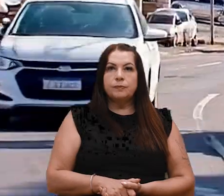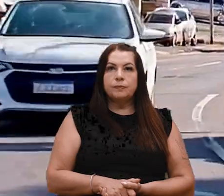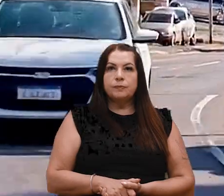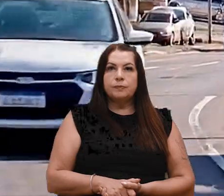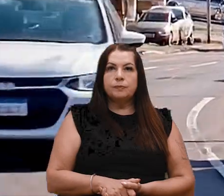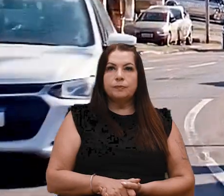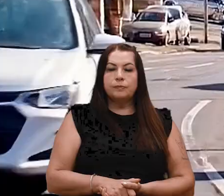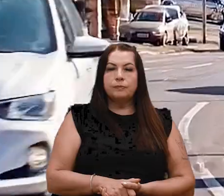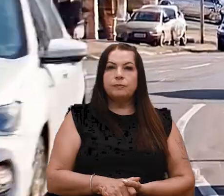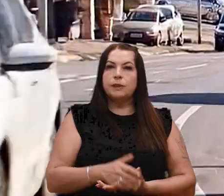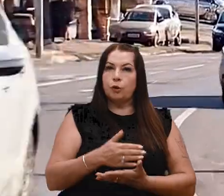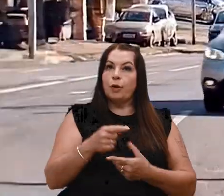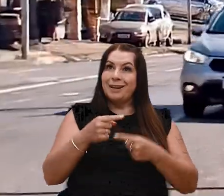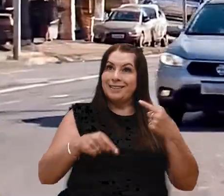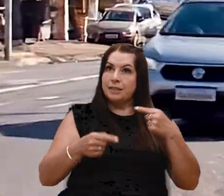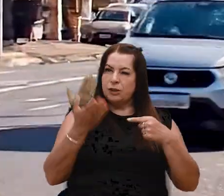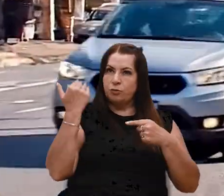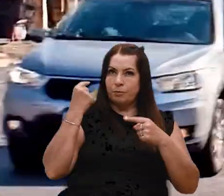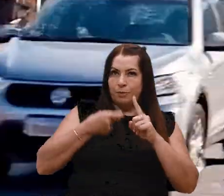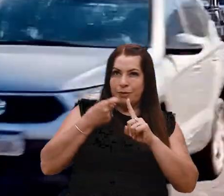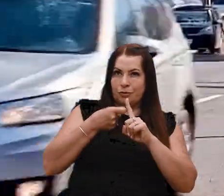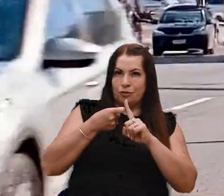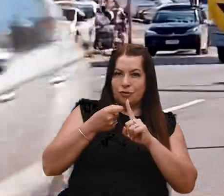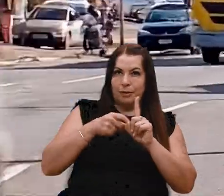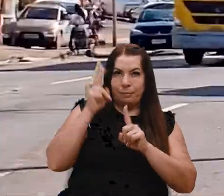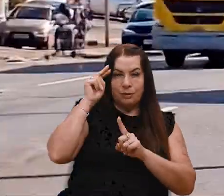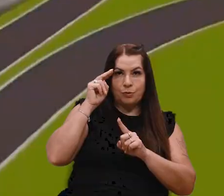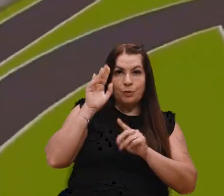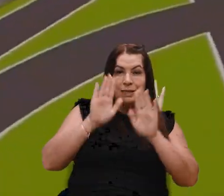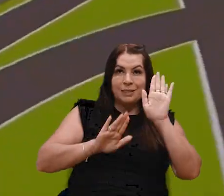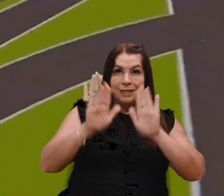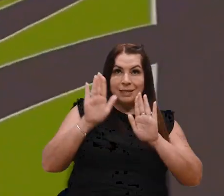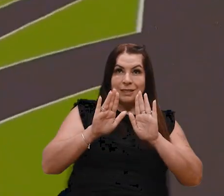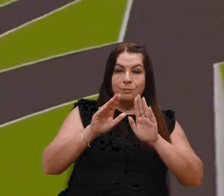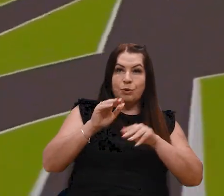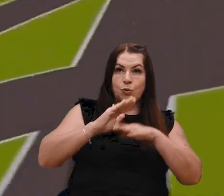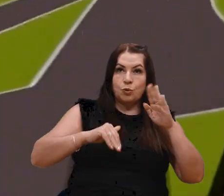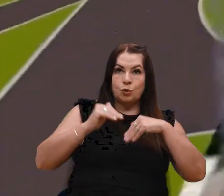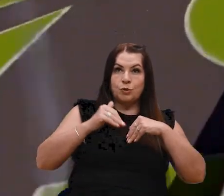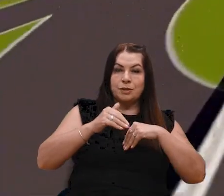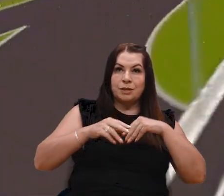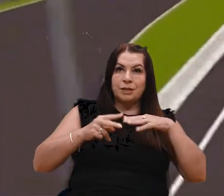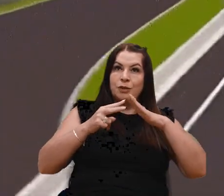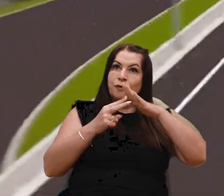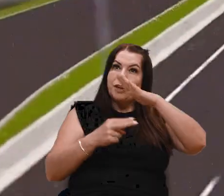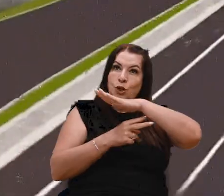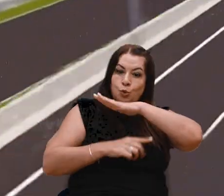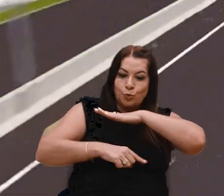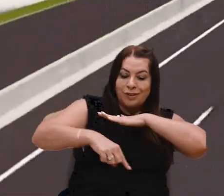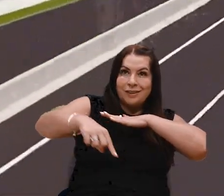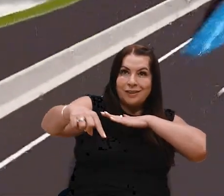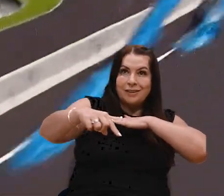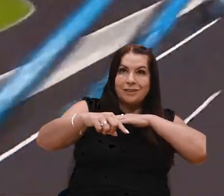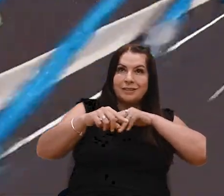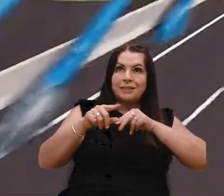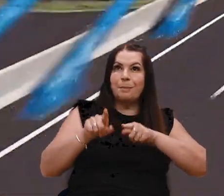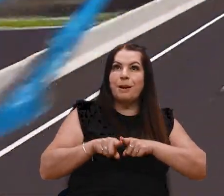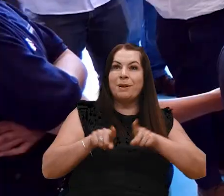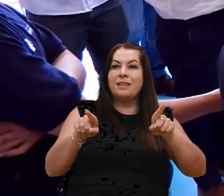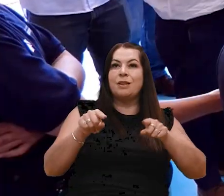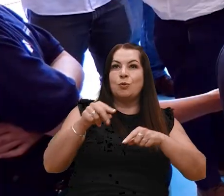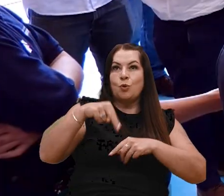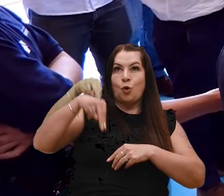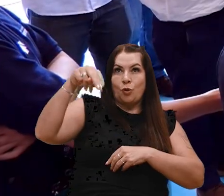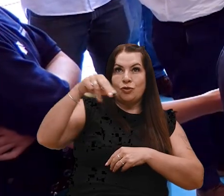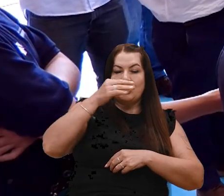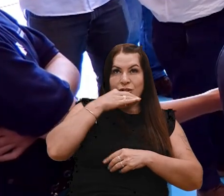Deve ser lançado no mês de abril o edital de licitação para a construção do viaduto da BR-116 sobre a Perimetral Norte em Caxias.